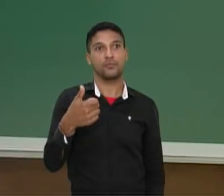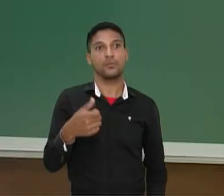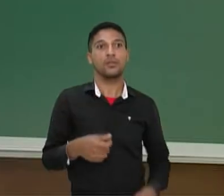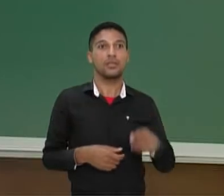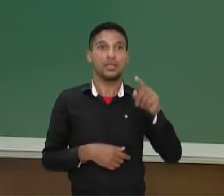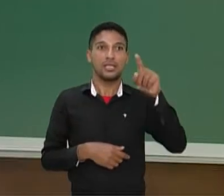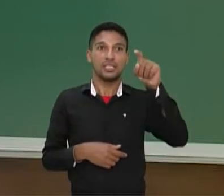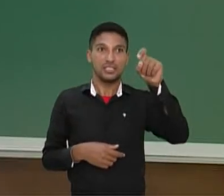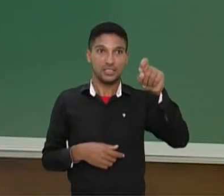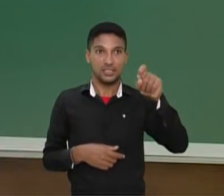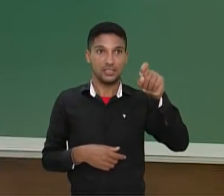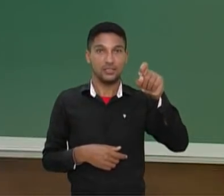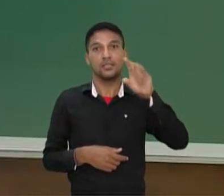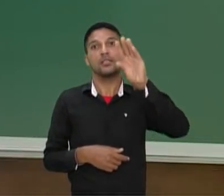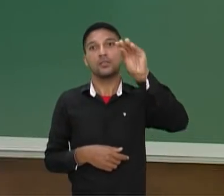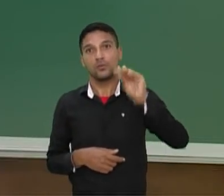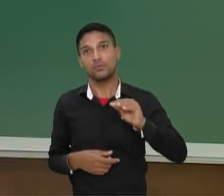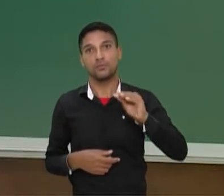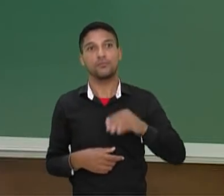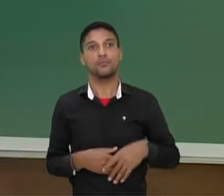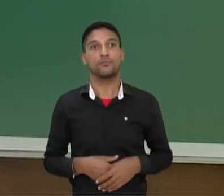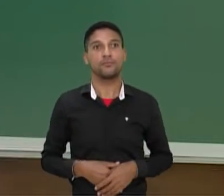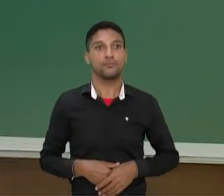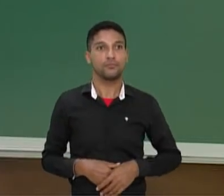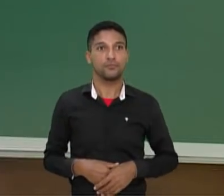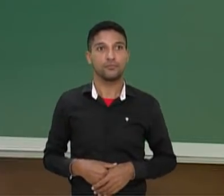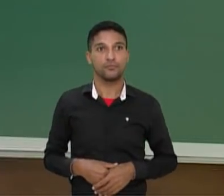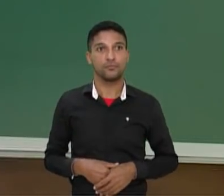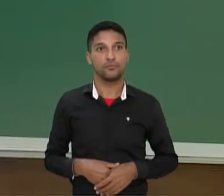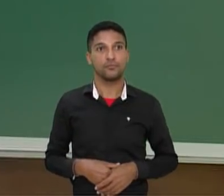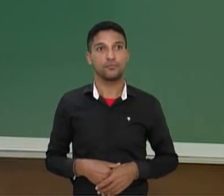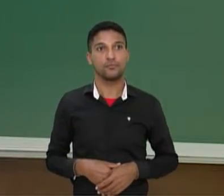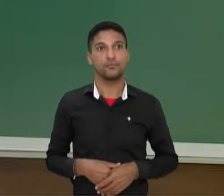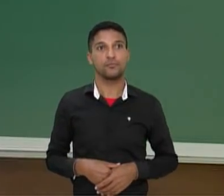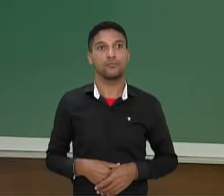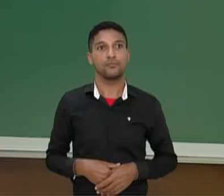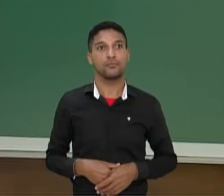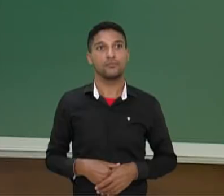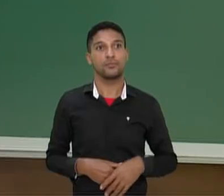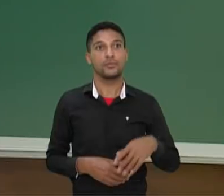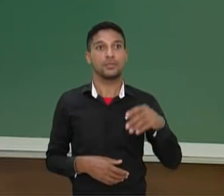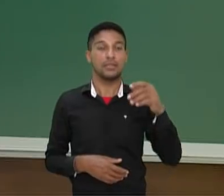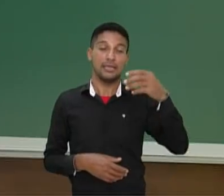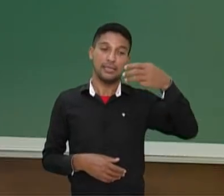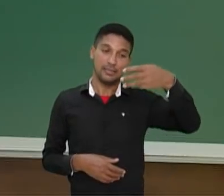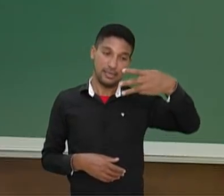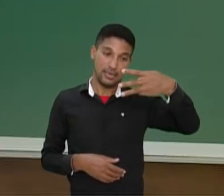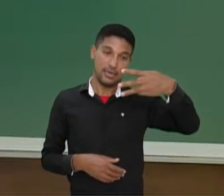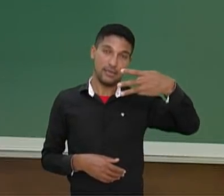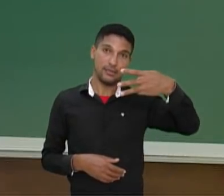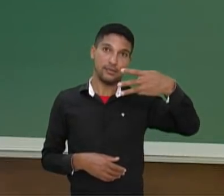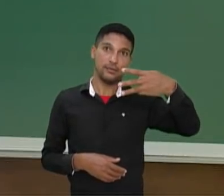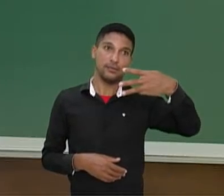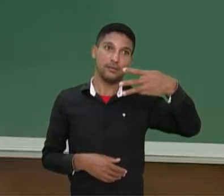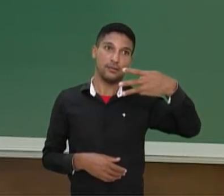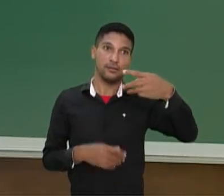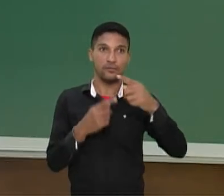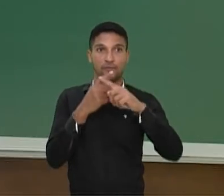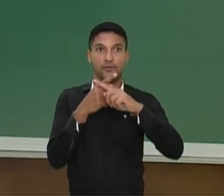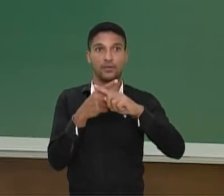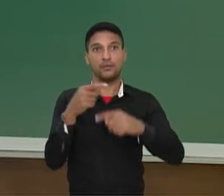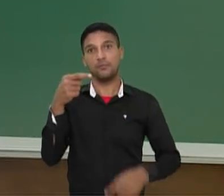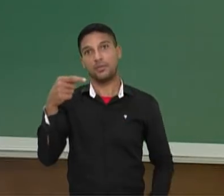x, copia o x. E o último, mais 3 vezes menos 8, mais com